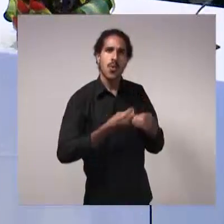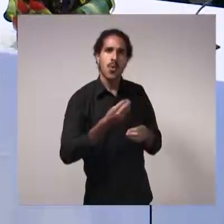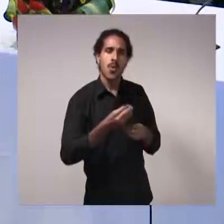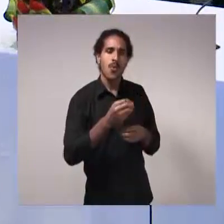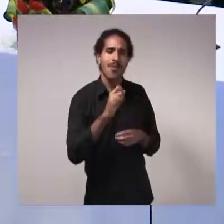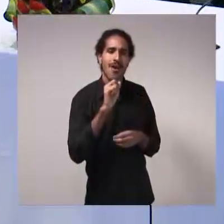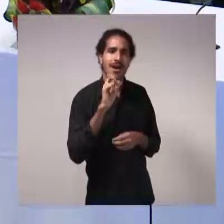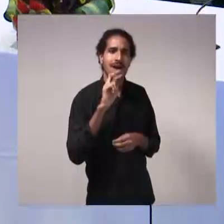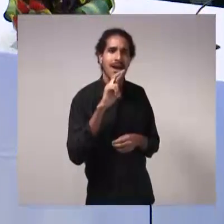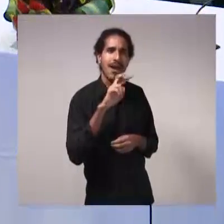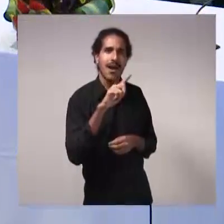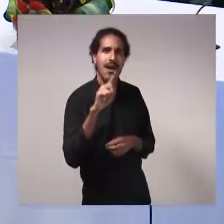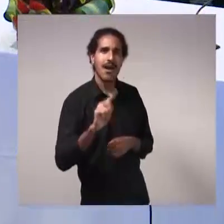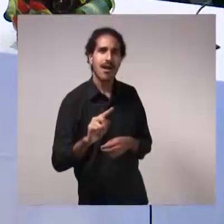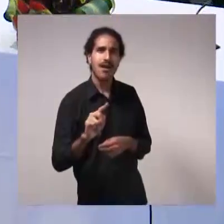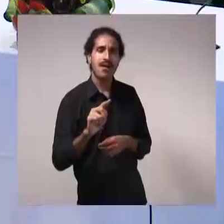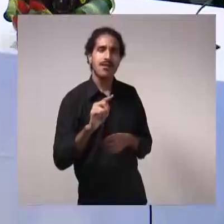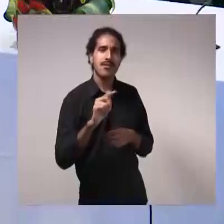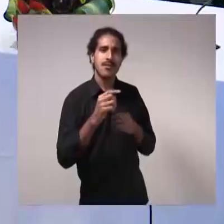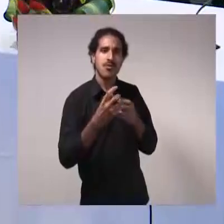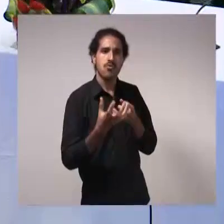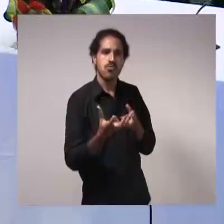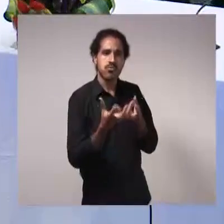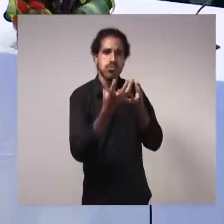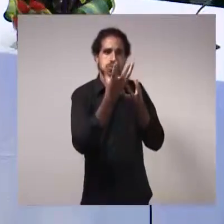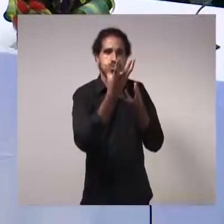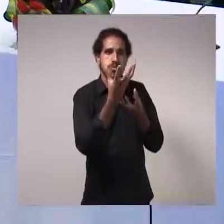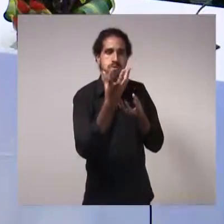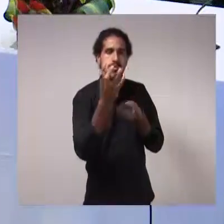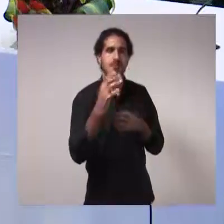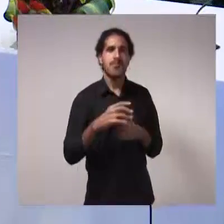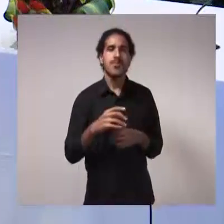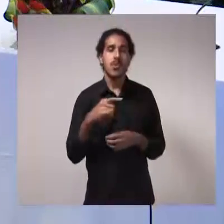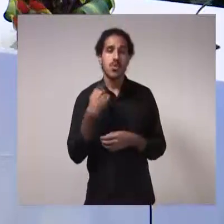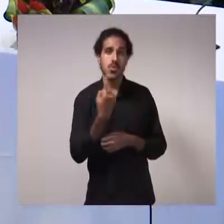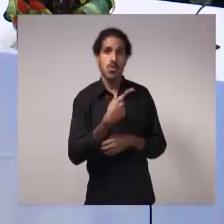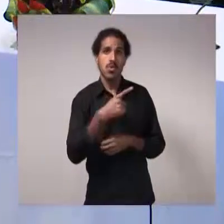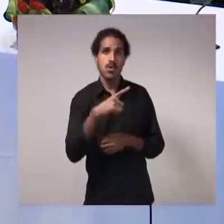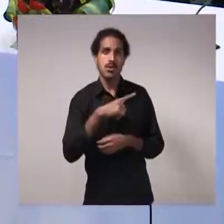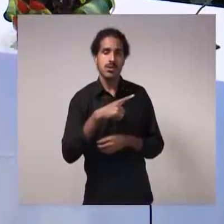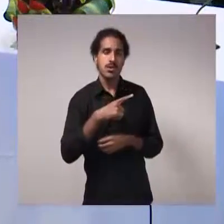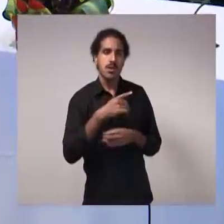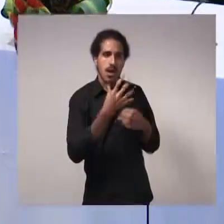gás carbônico dos seus órgãos. Nós estamos com essa expertise, com